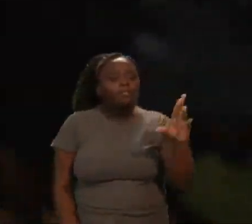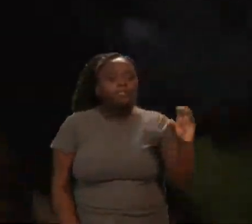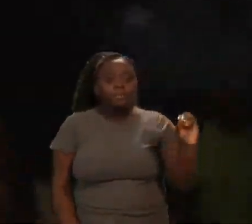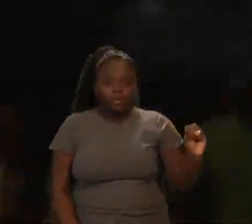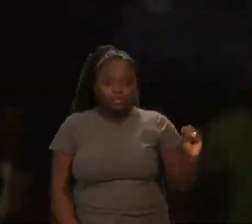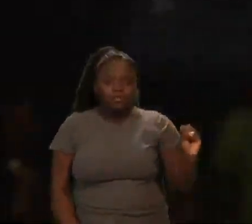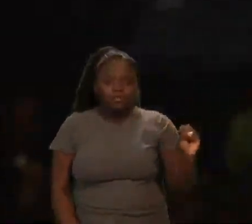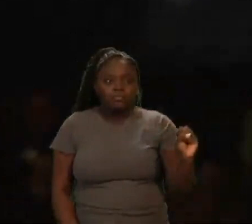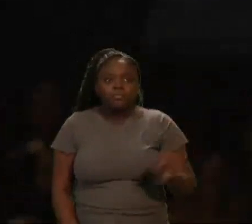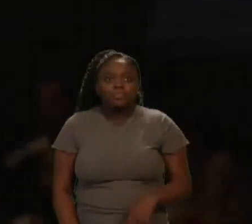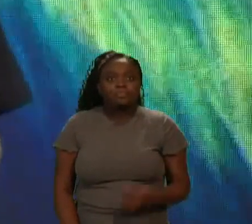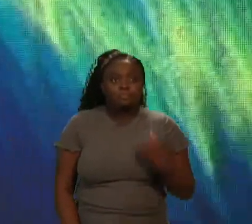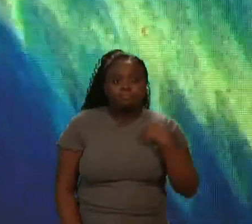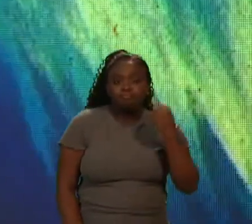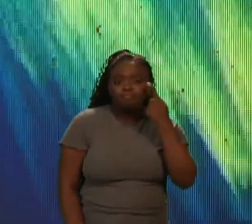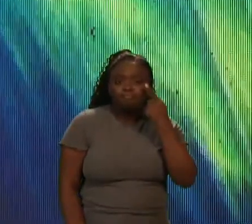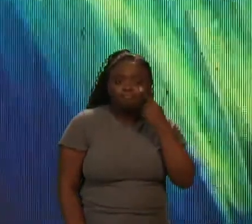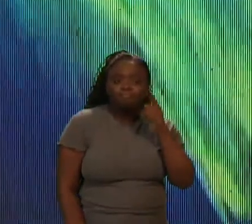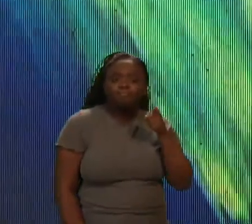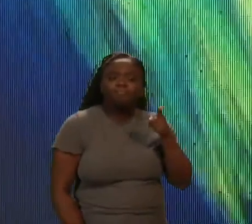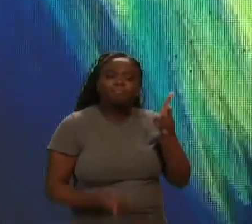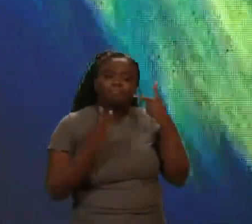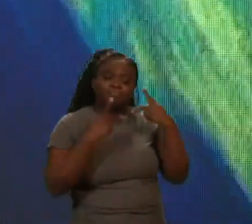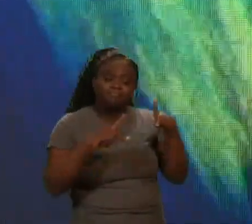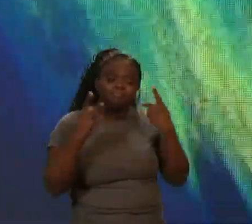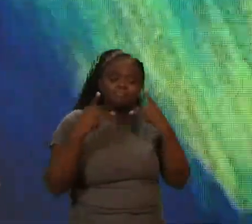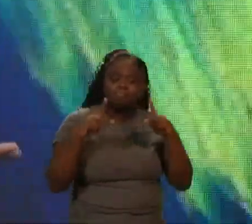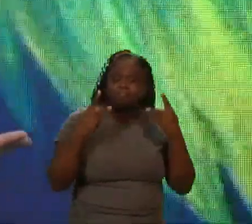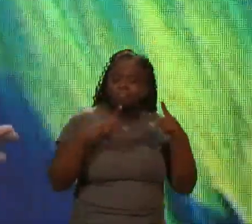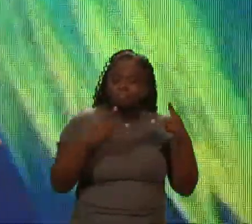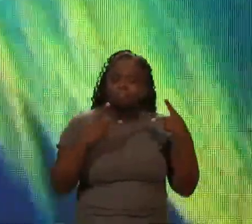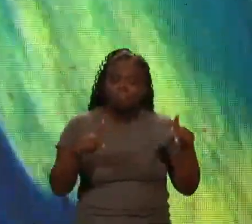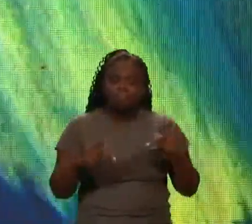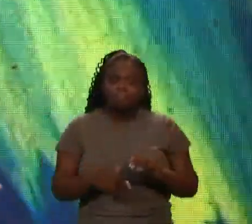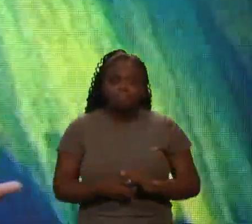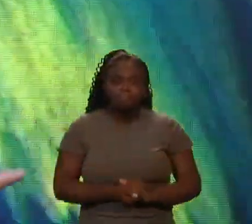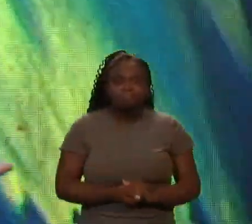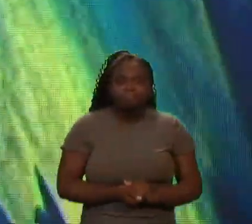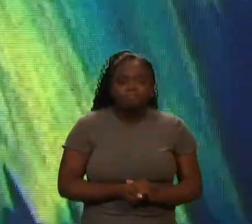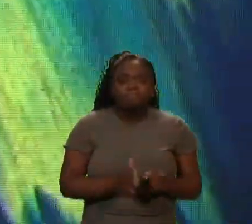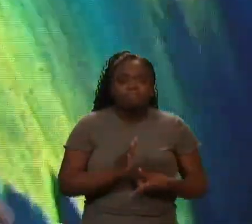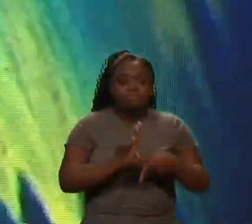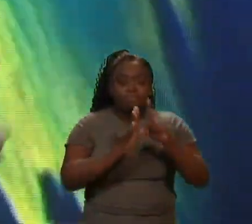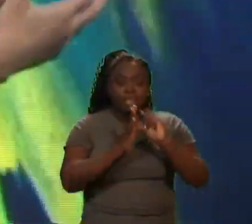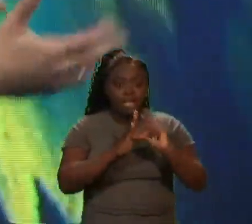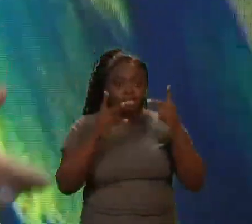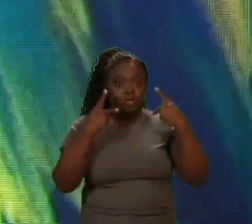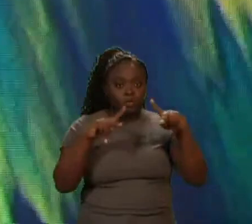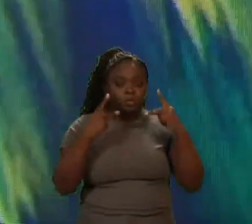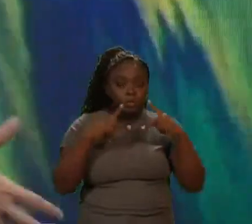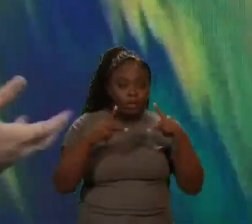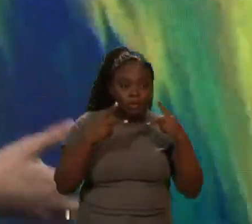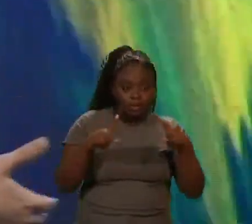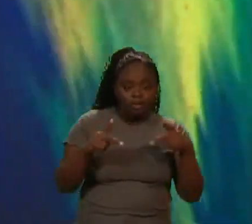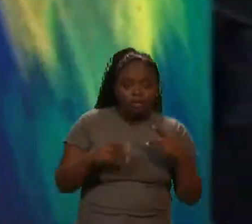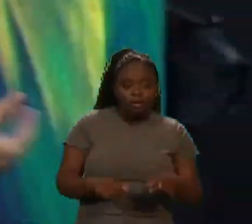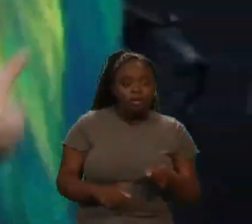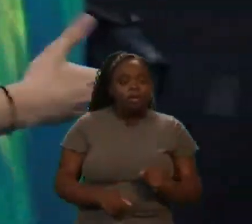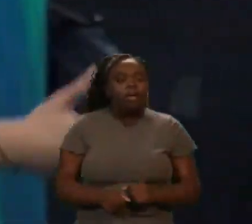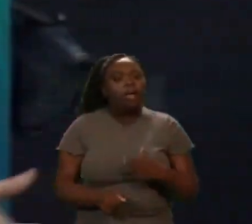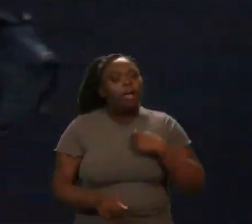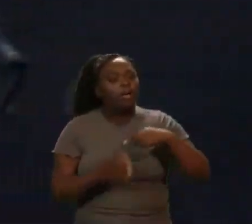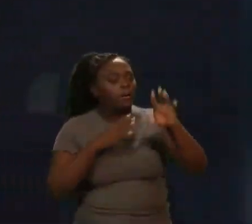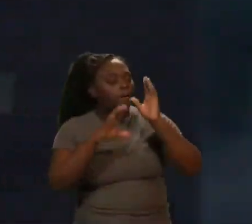Petrolina. E eu vendo a Camila lá pregando. Antes dela pregar, o grupo de louvor começou a cantar: Yahvé